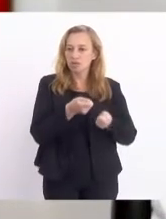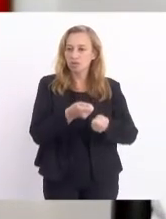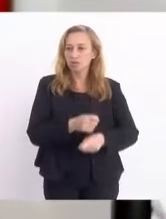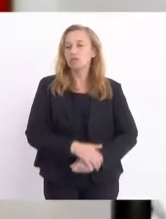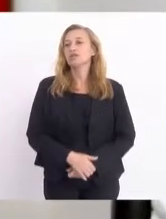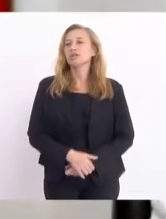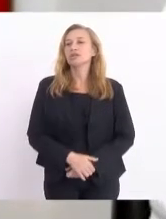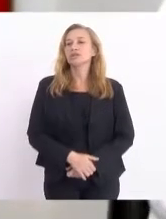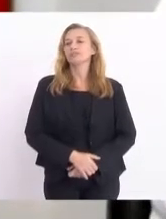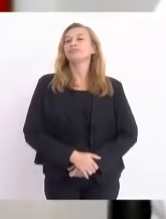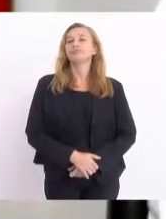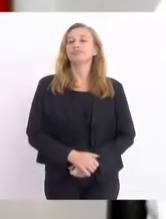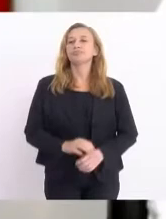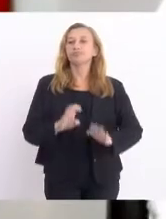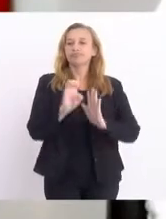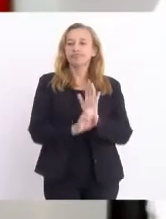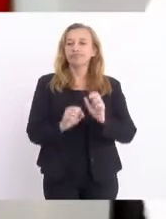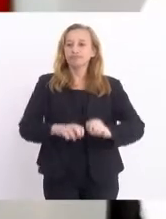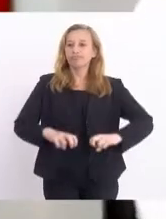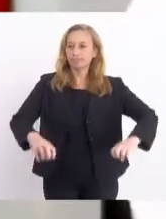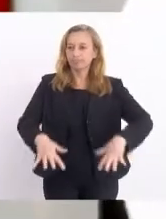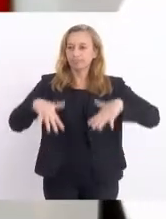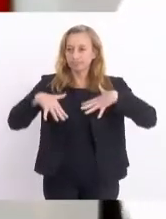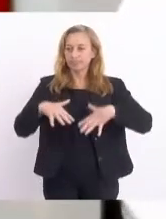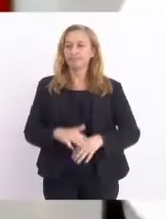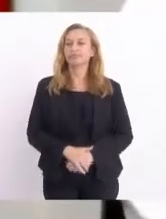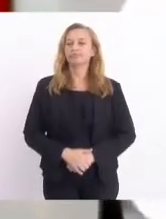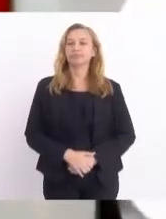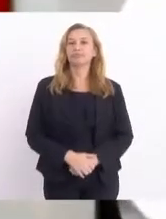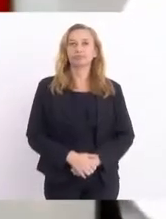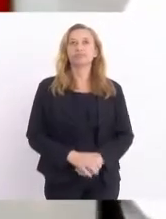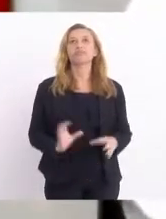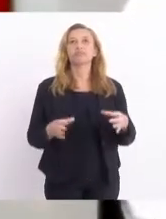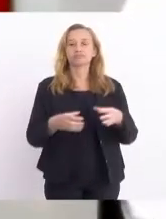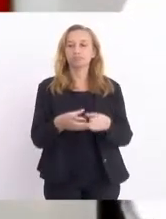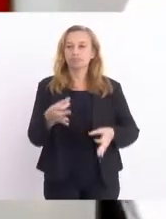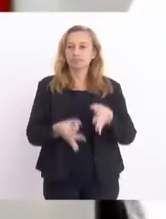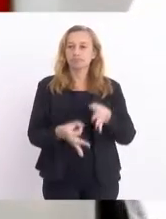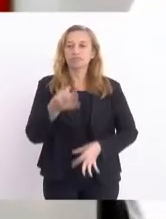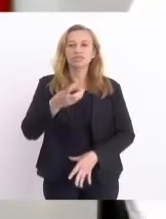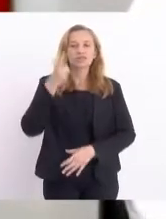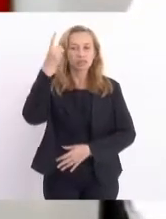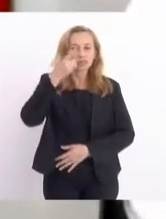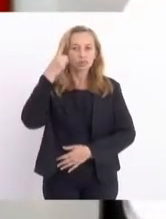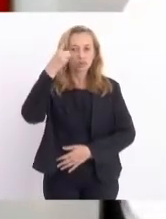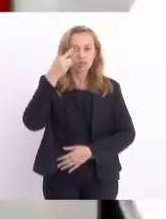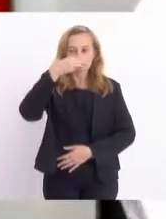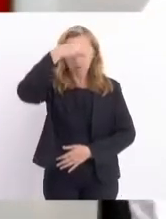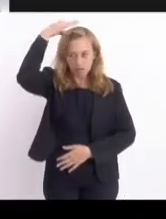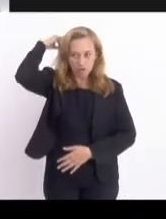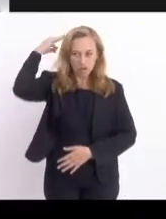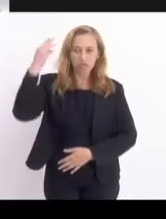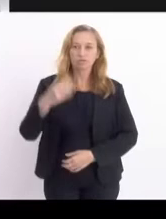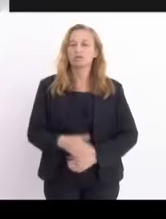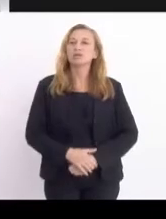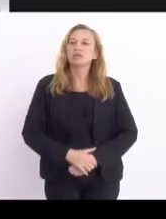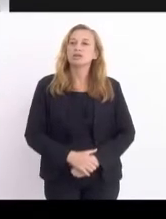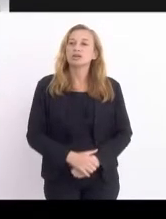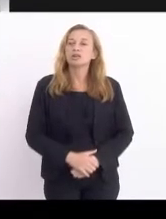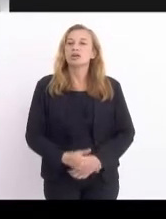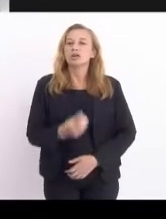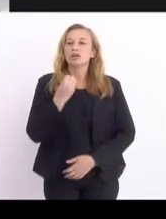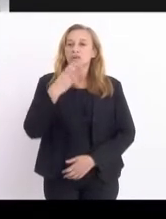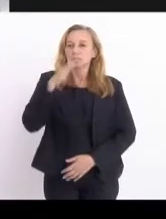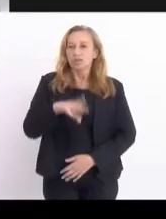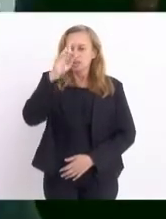e Controle, as emendas de plenário. Para emitir parecer pela Constituição e Justiça, deputado Márcio Pacheco. Boa tarde,